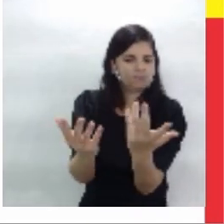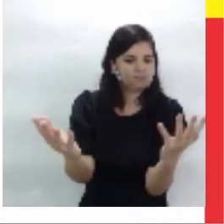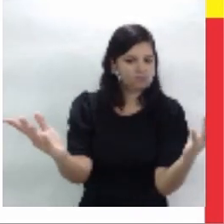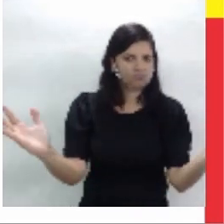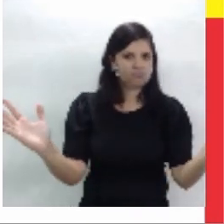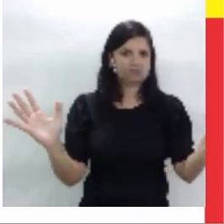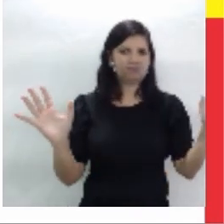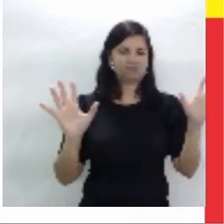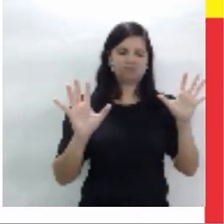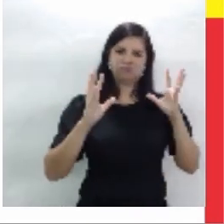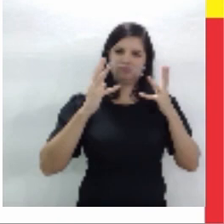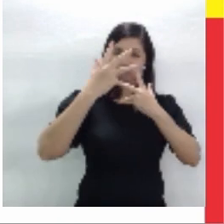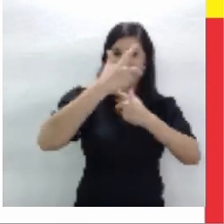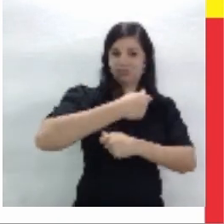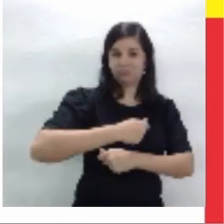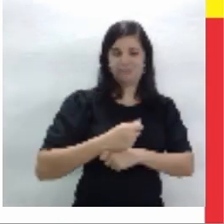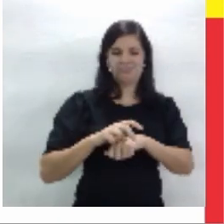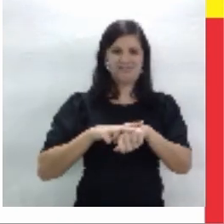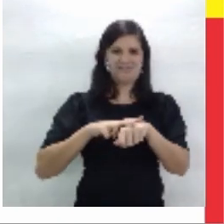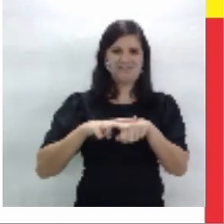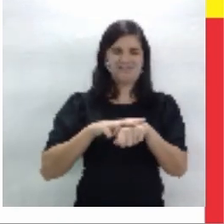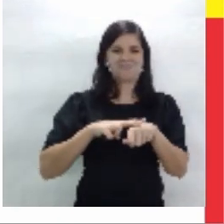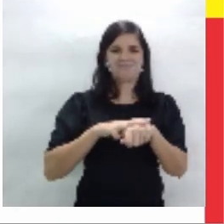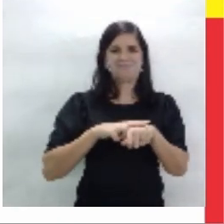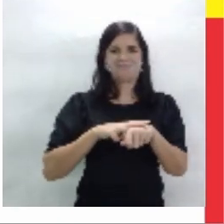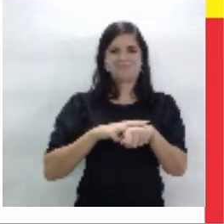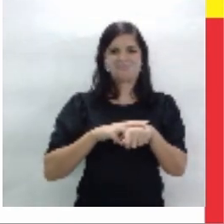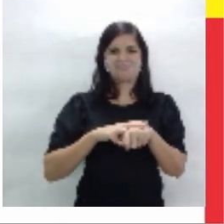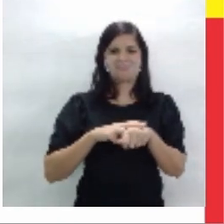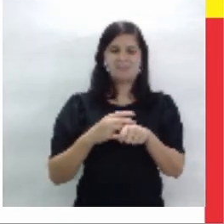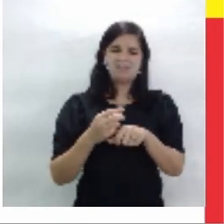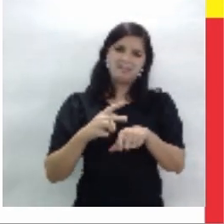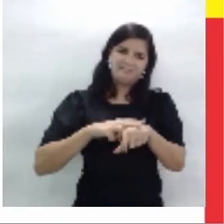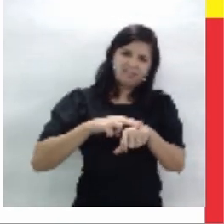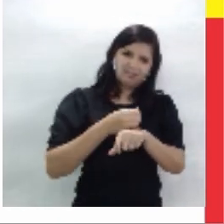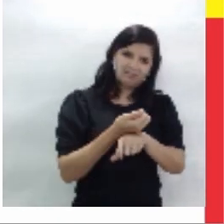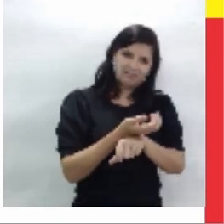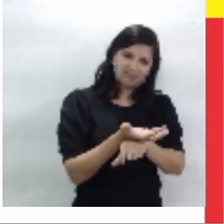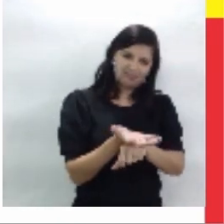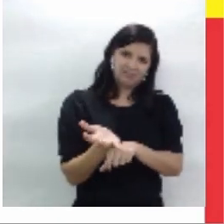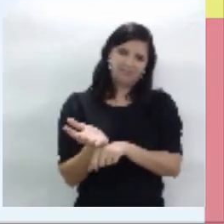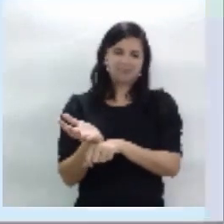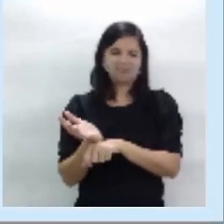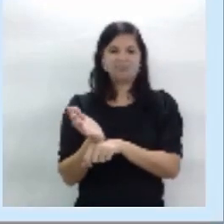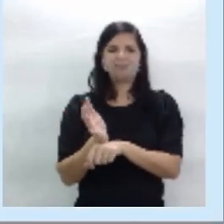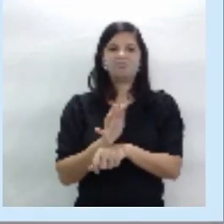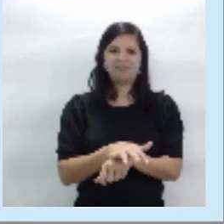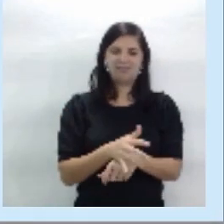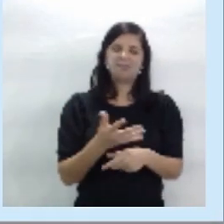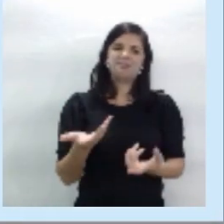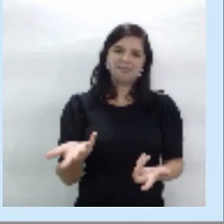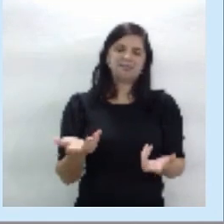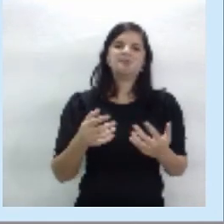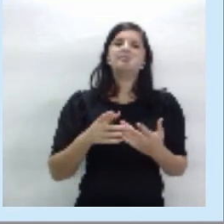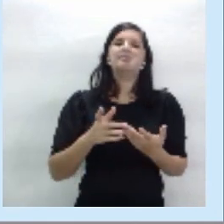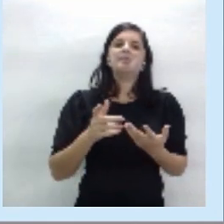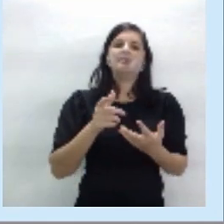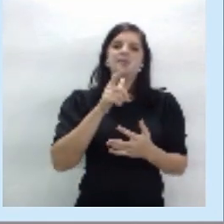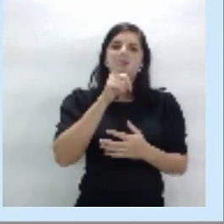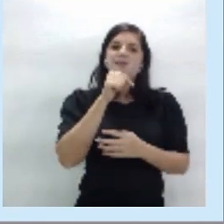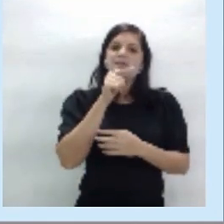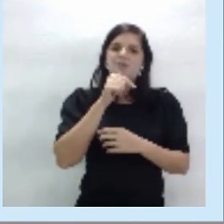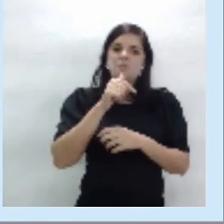ambiente aí que a imagem mostra, né, que é uma produção de alface. Olha para mim, gente. A gente vê, né,